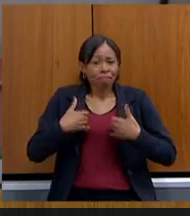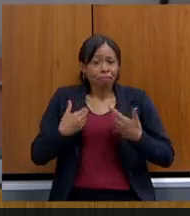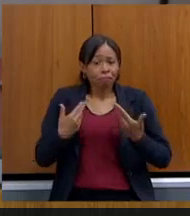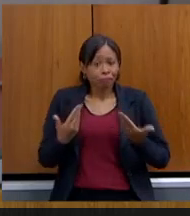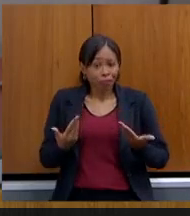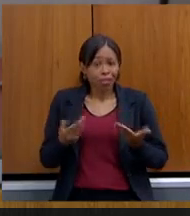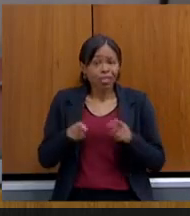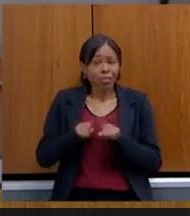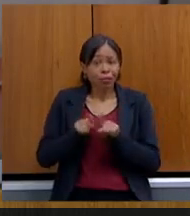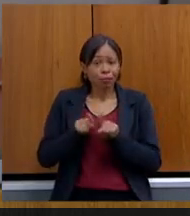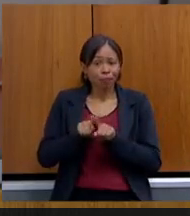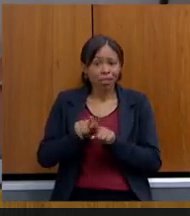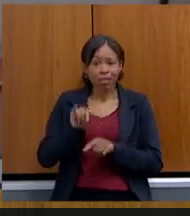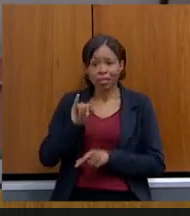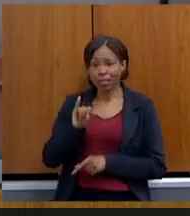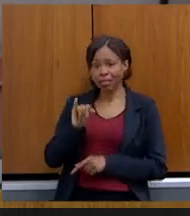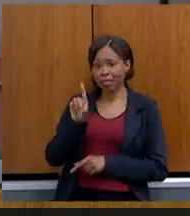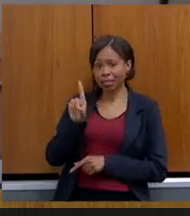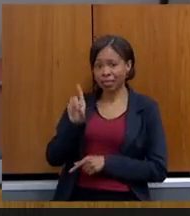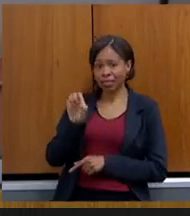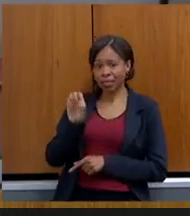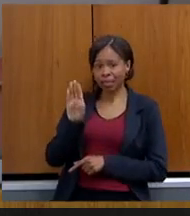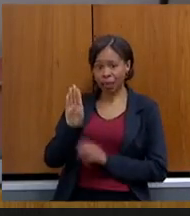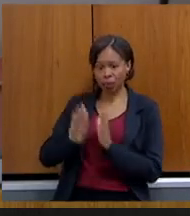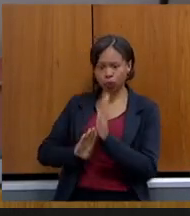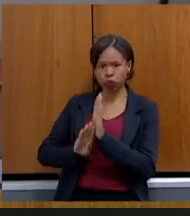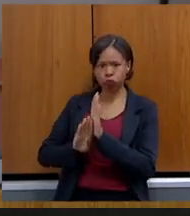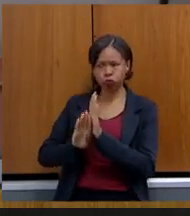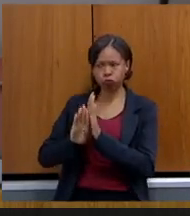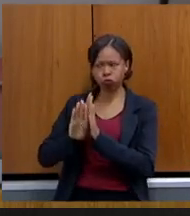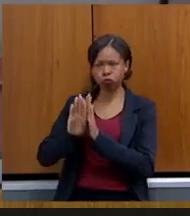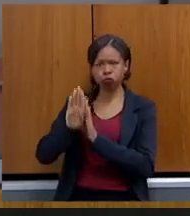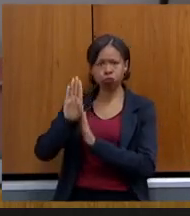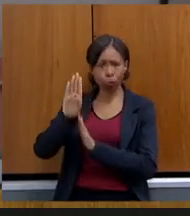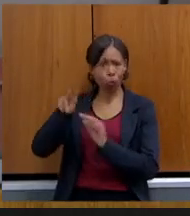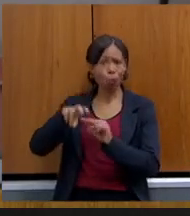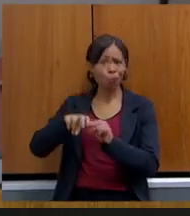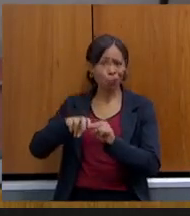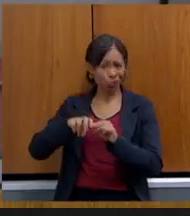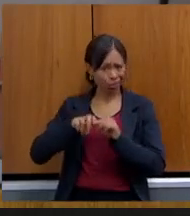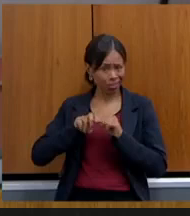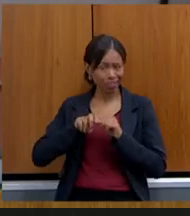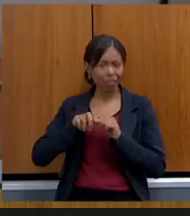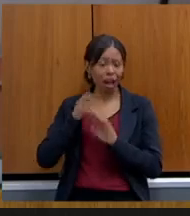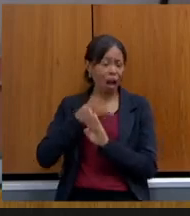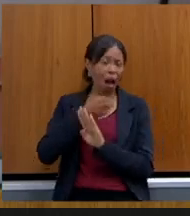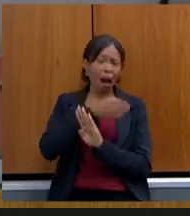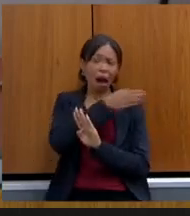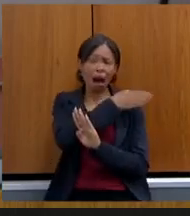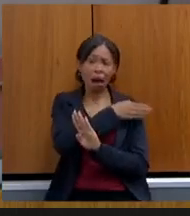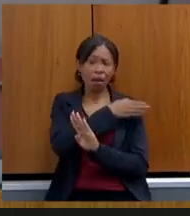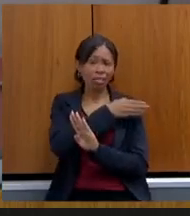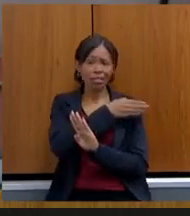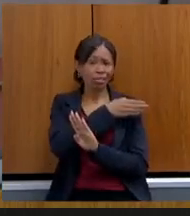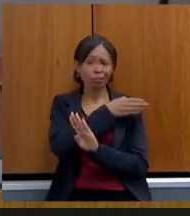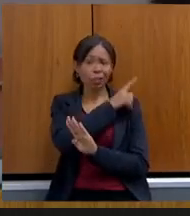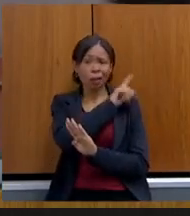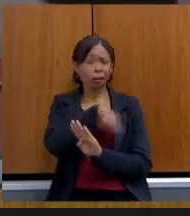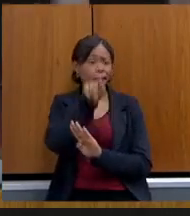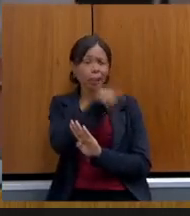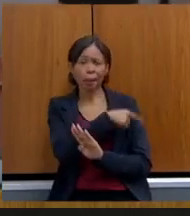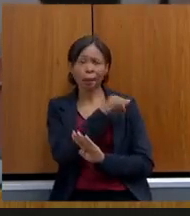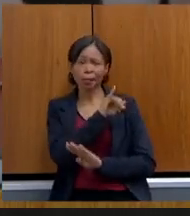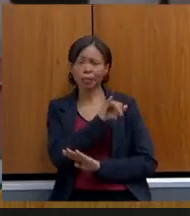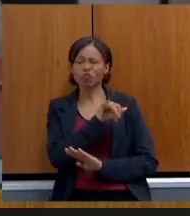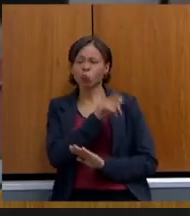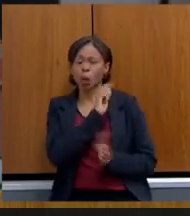do Ideb ele subiu por conta disso tudo é administração anterior tinha suspendido os repasses de fundeb a cada um dos prefeitos